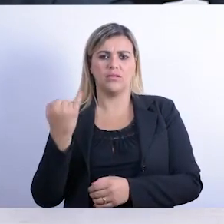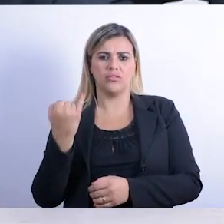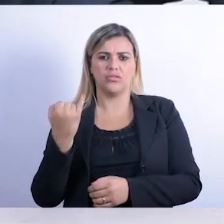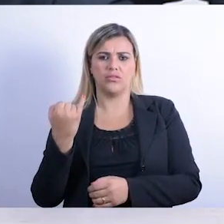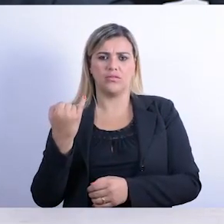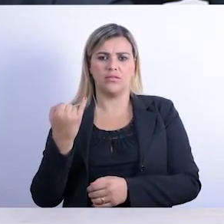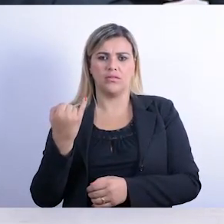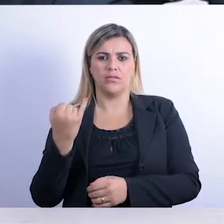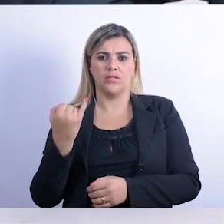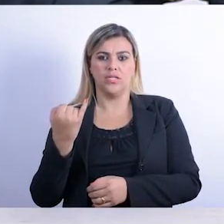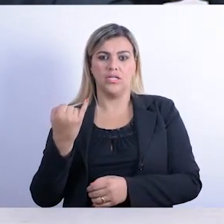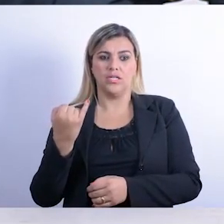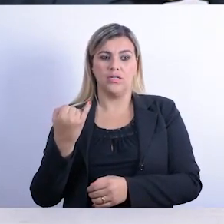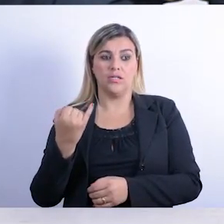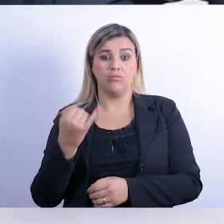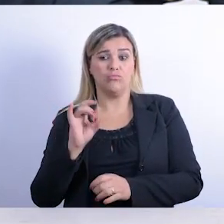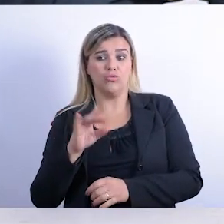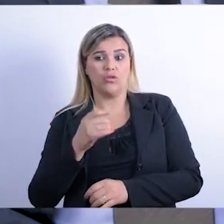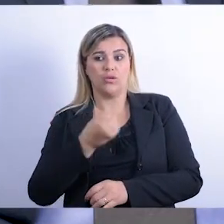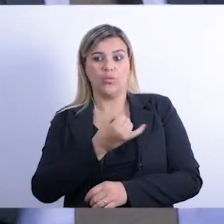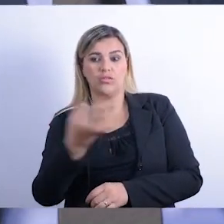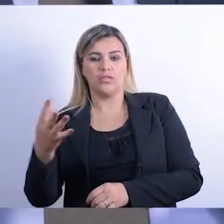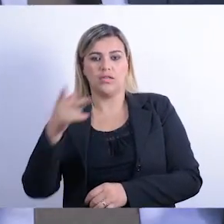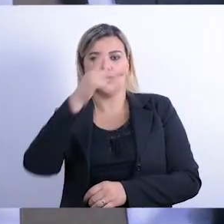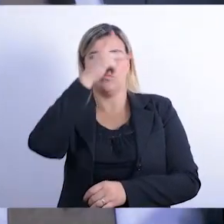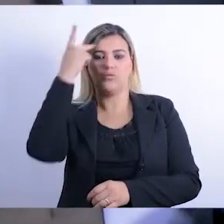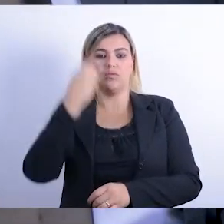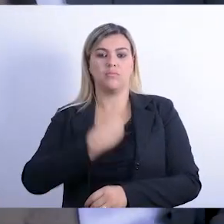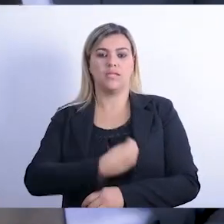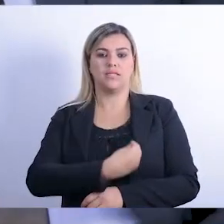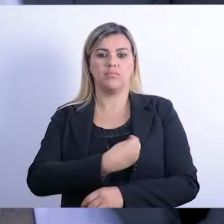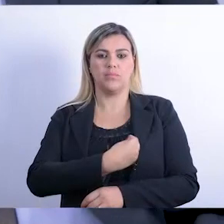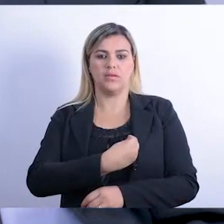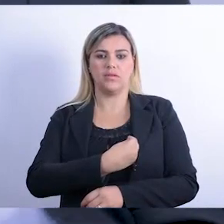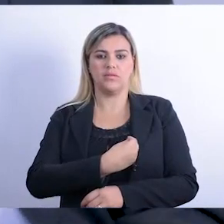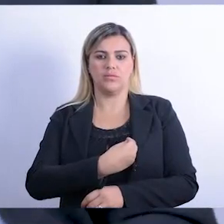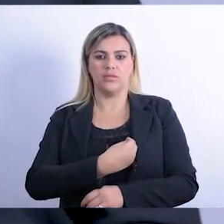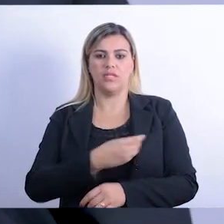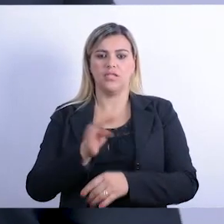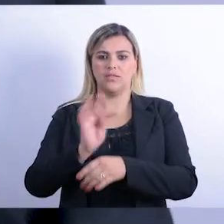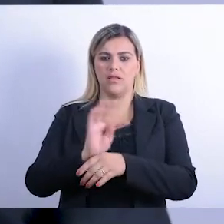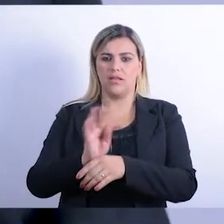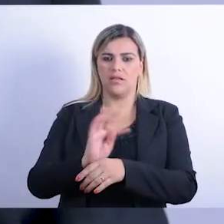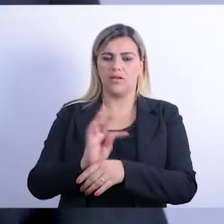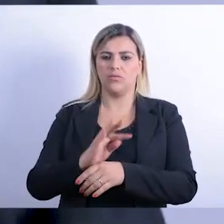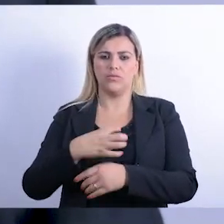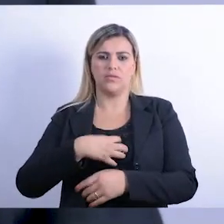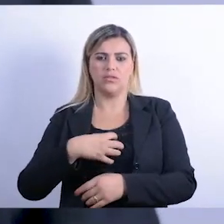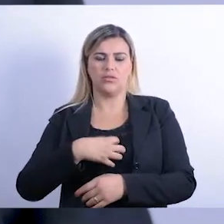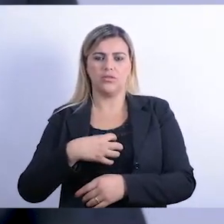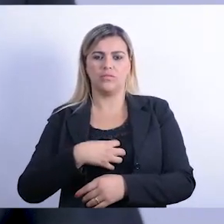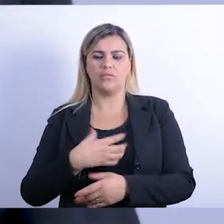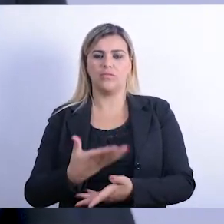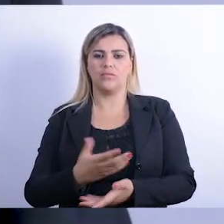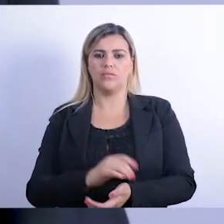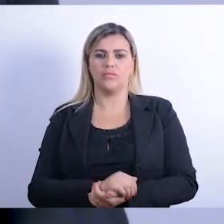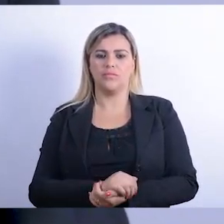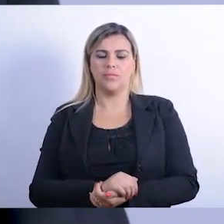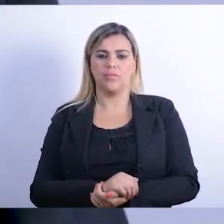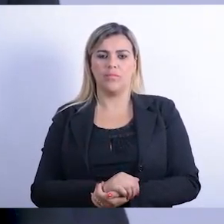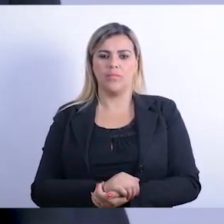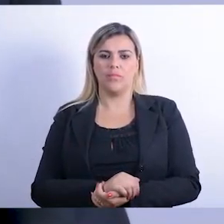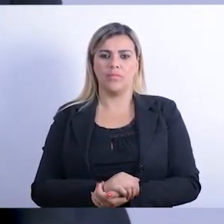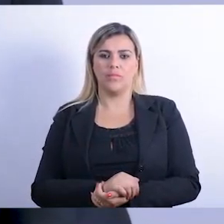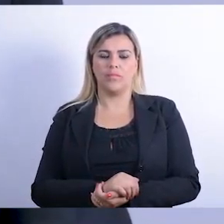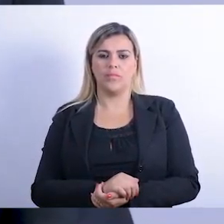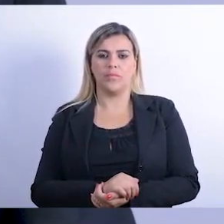marco, não só do ponto de vista de volume de participantes, como técnico científico. Só para